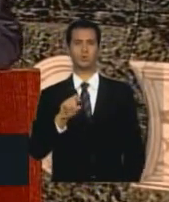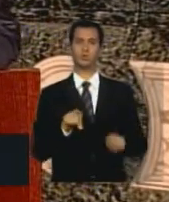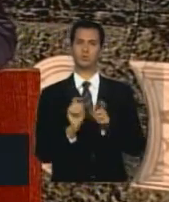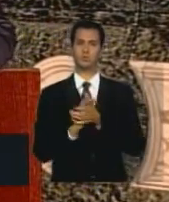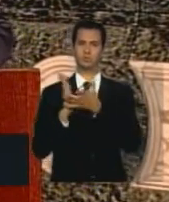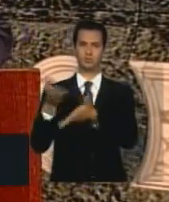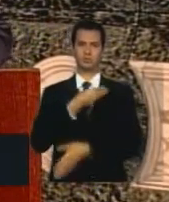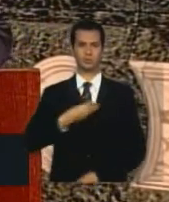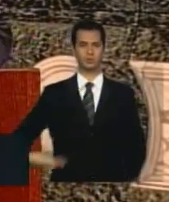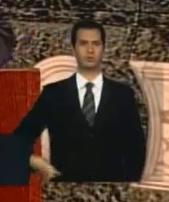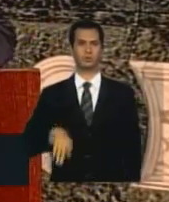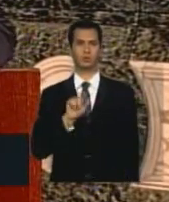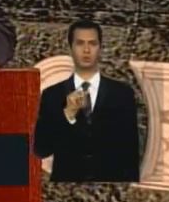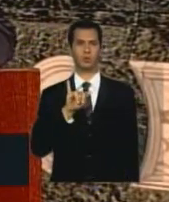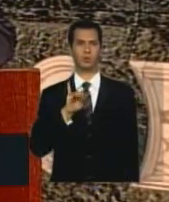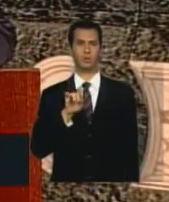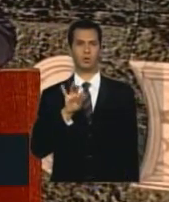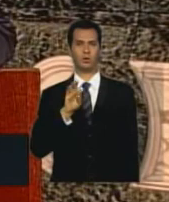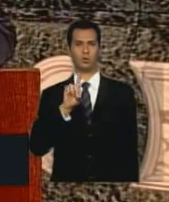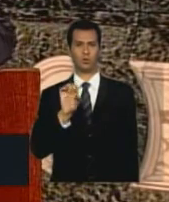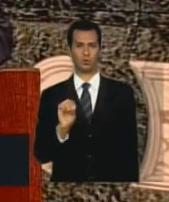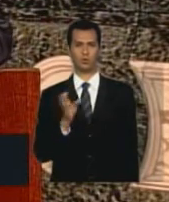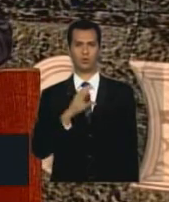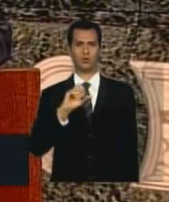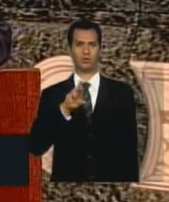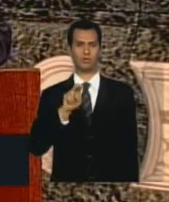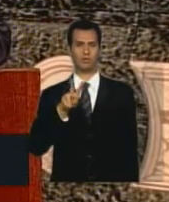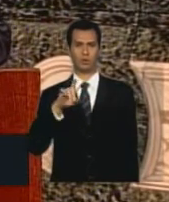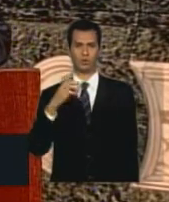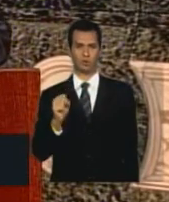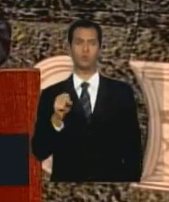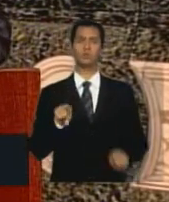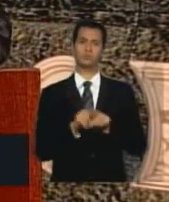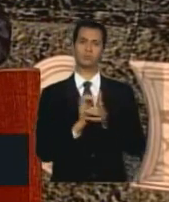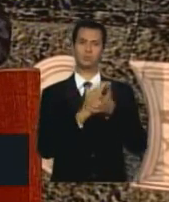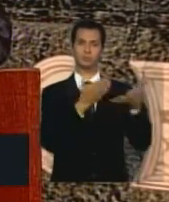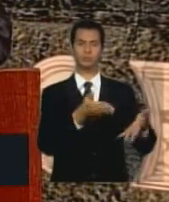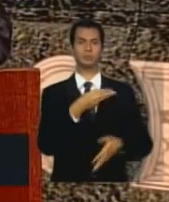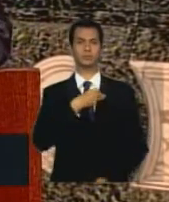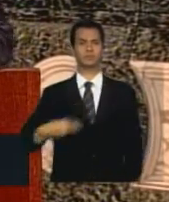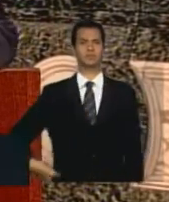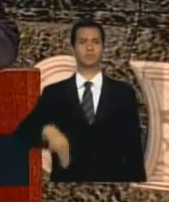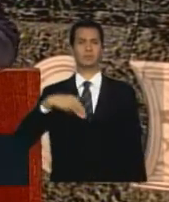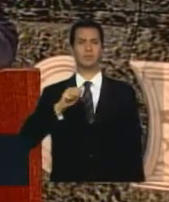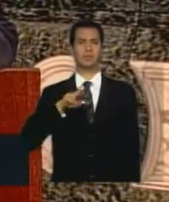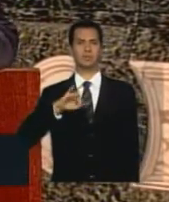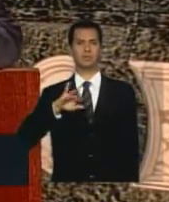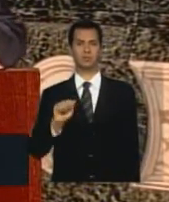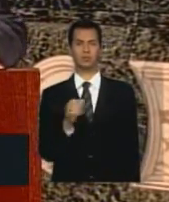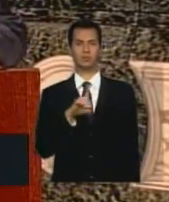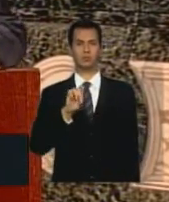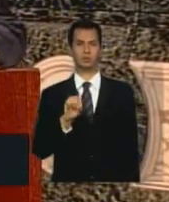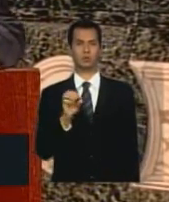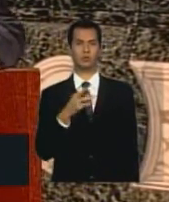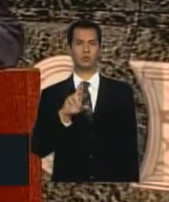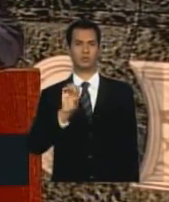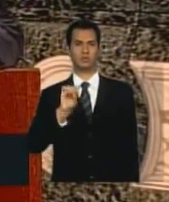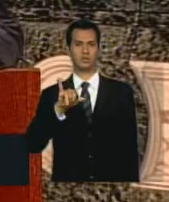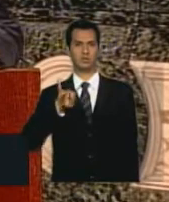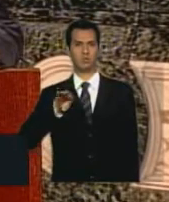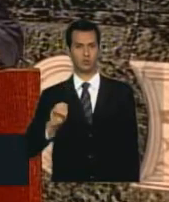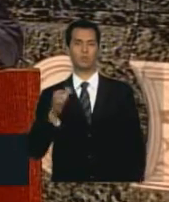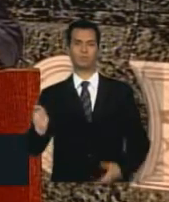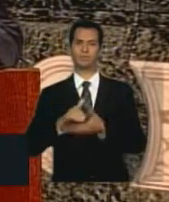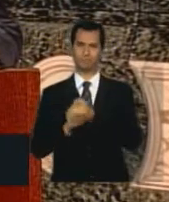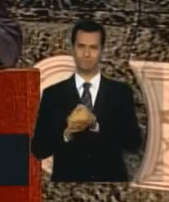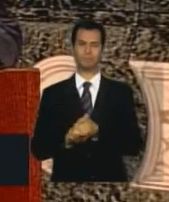secretário-geral da Presidência da República, Gilberto Carvalho, ministra Maria do Rosário, da Secretaria de Direitos Humanos da Presidência da